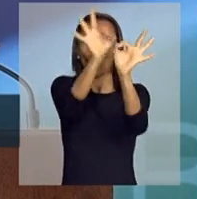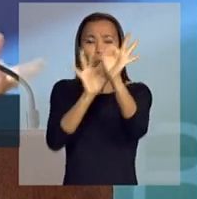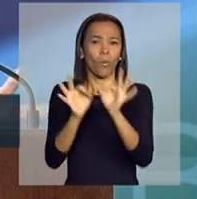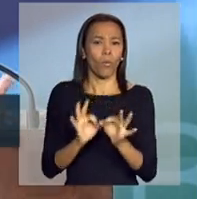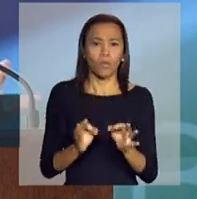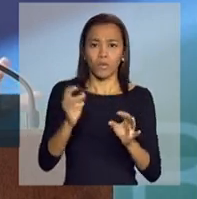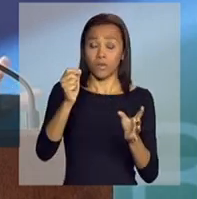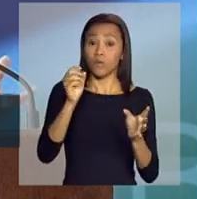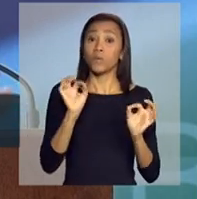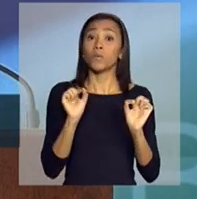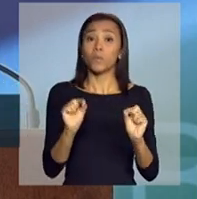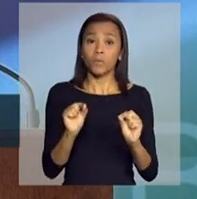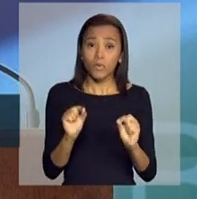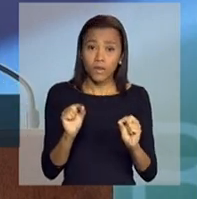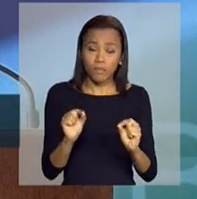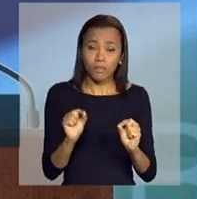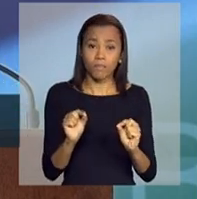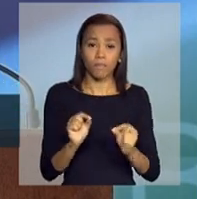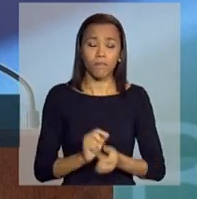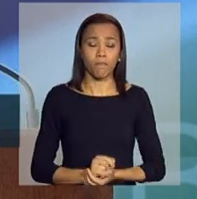aeroportos